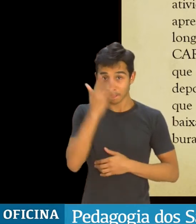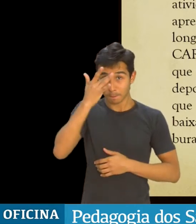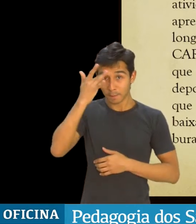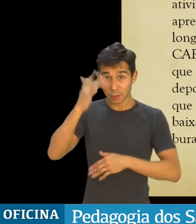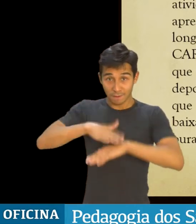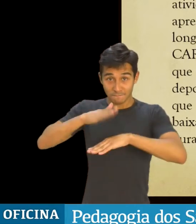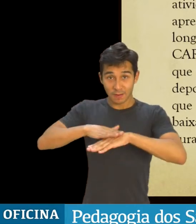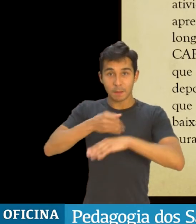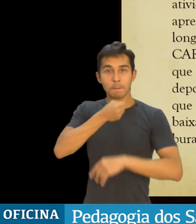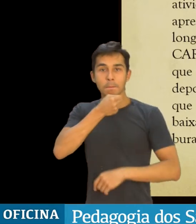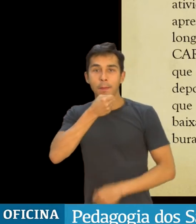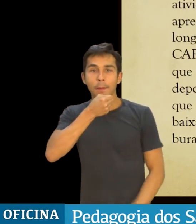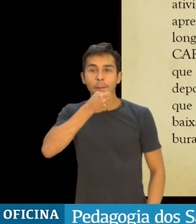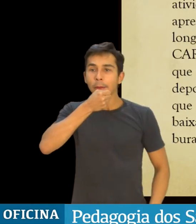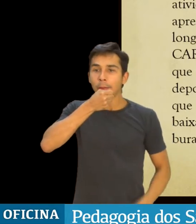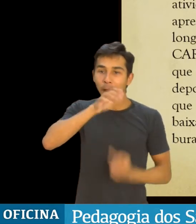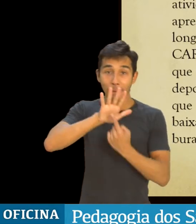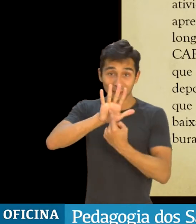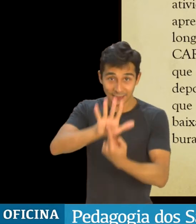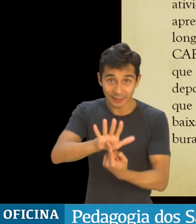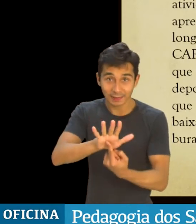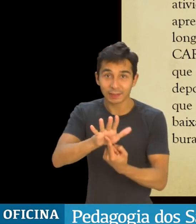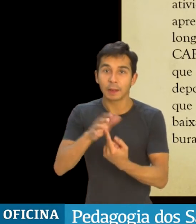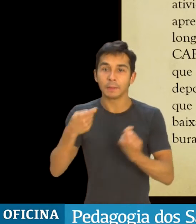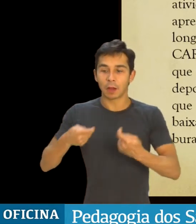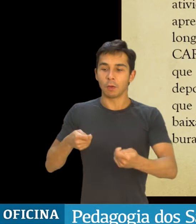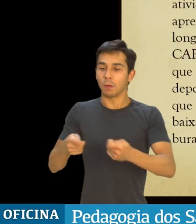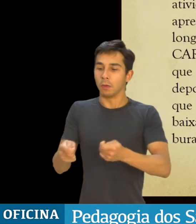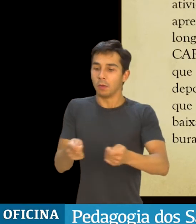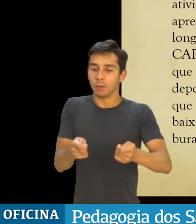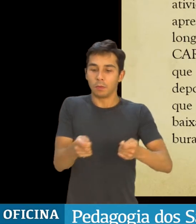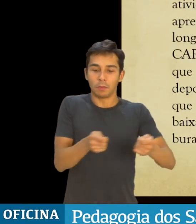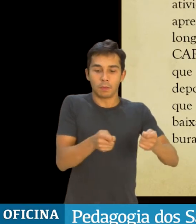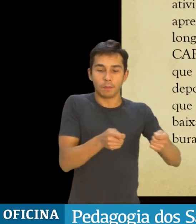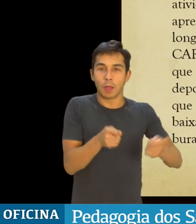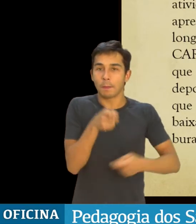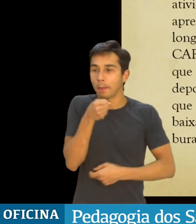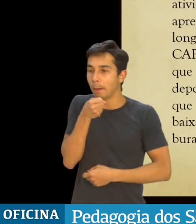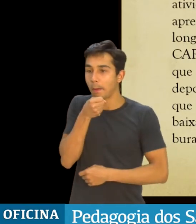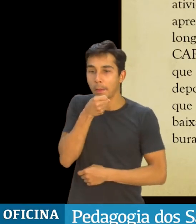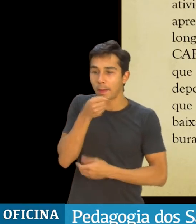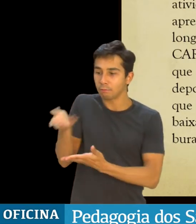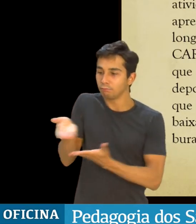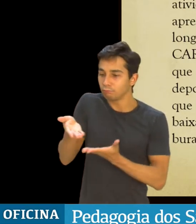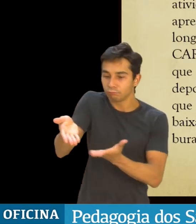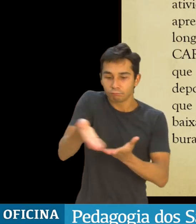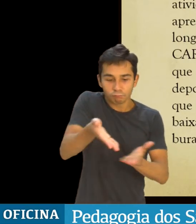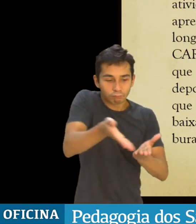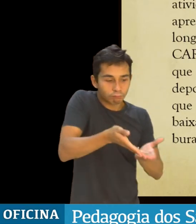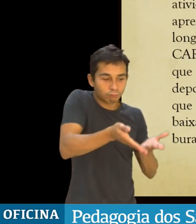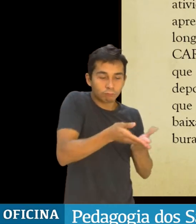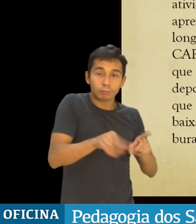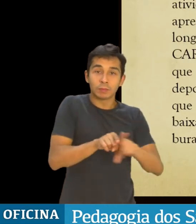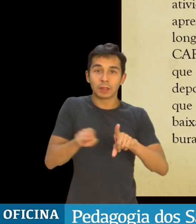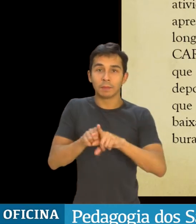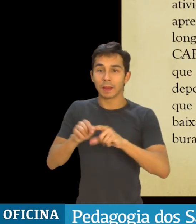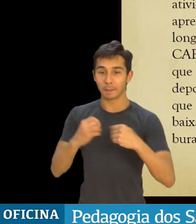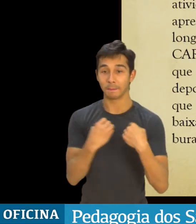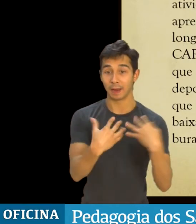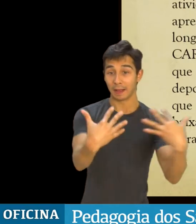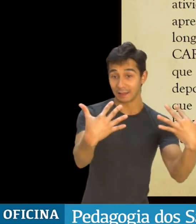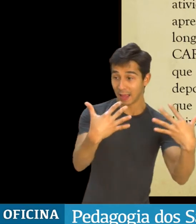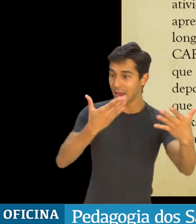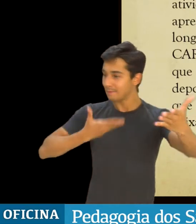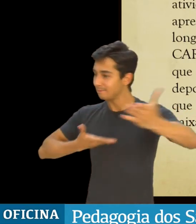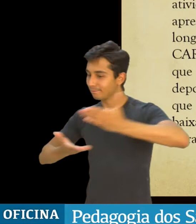você perceber, né, um certo controle que você tem nessa troca entre plateia, entre o público